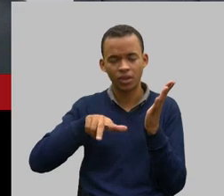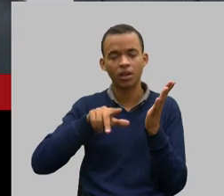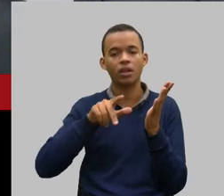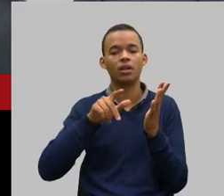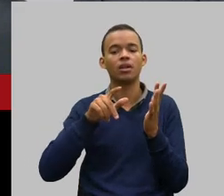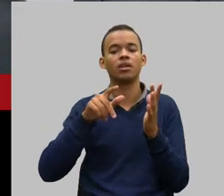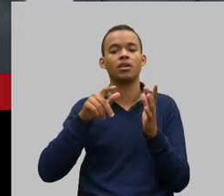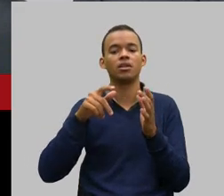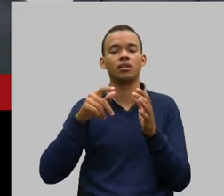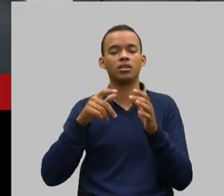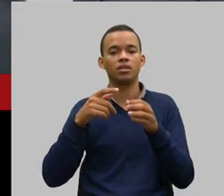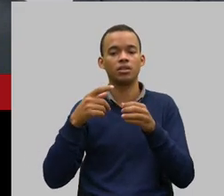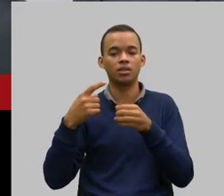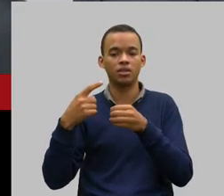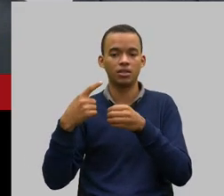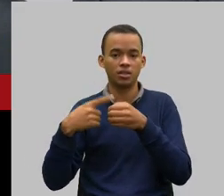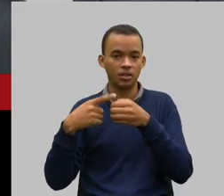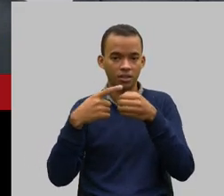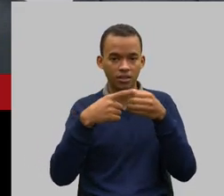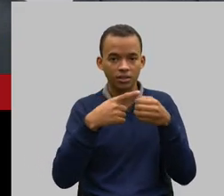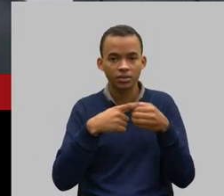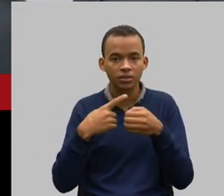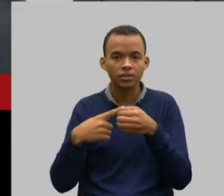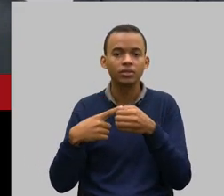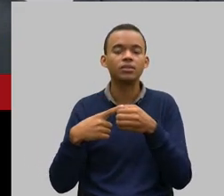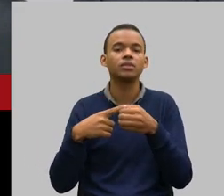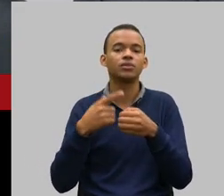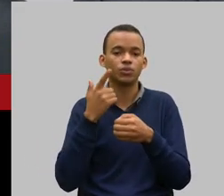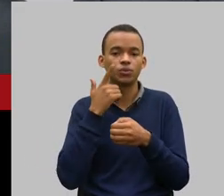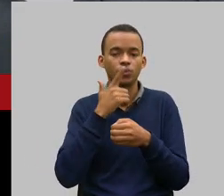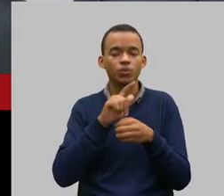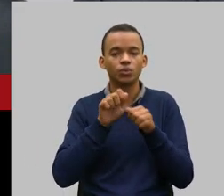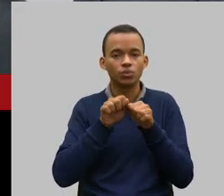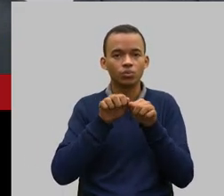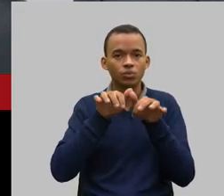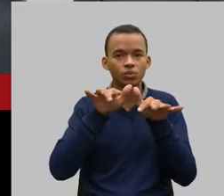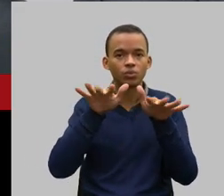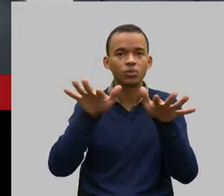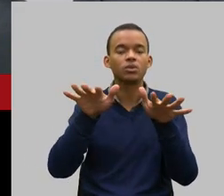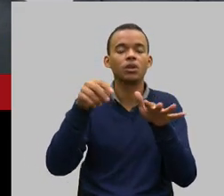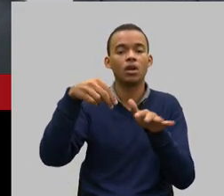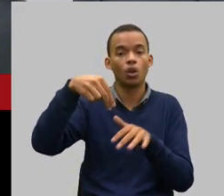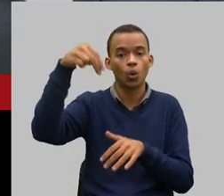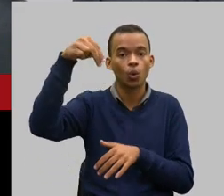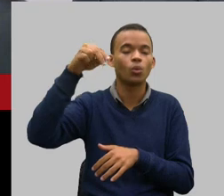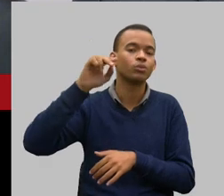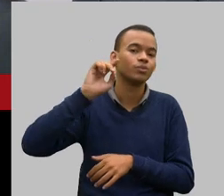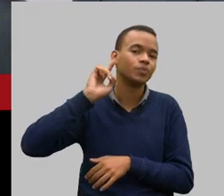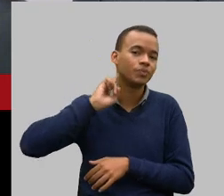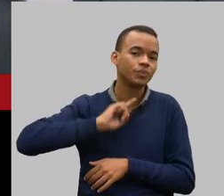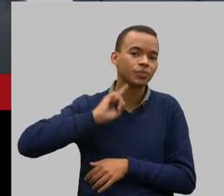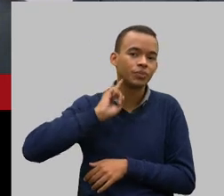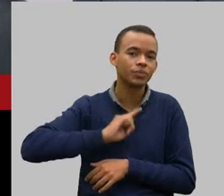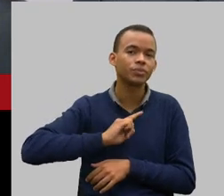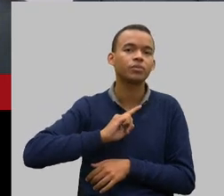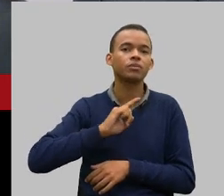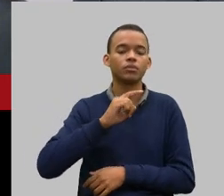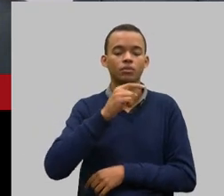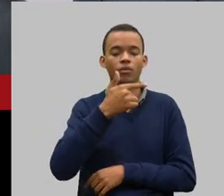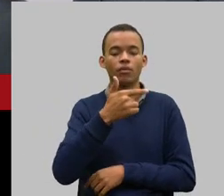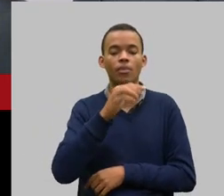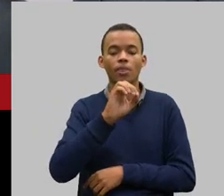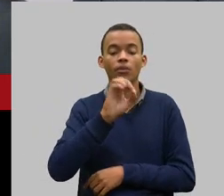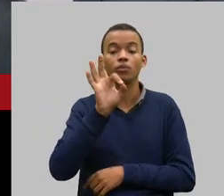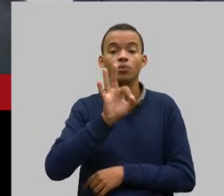e eh plantas que estão também estão Norte Minas então da 20% de tudo que é